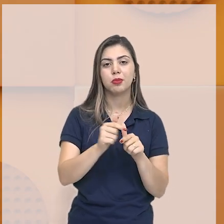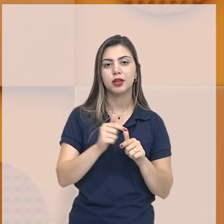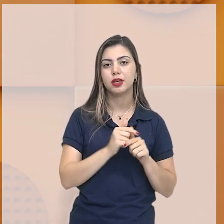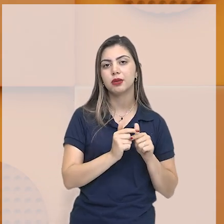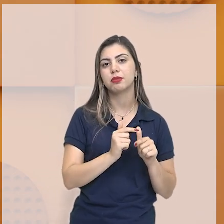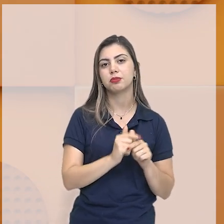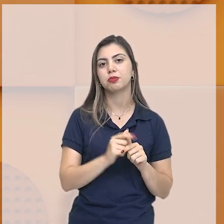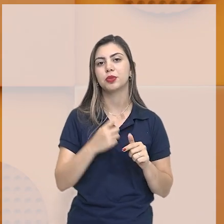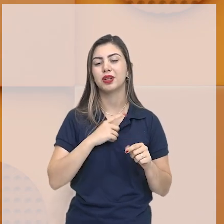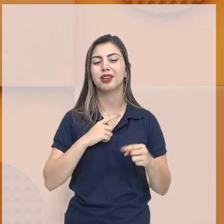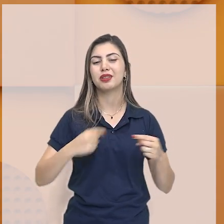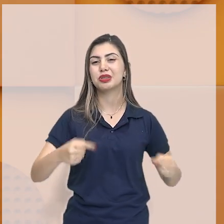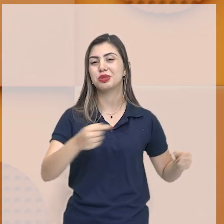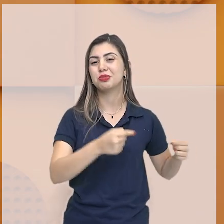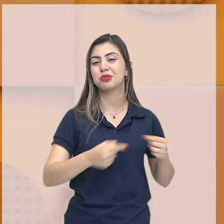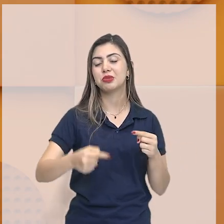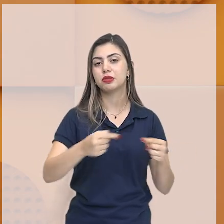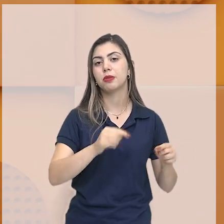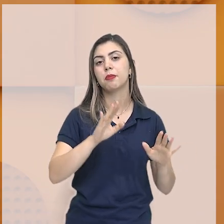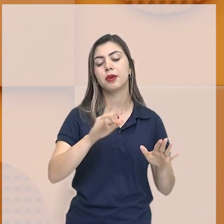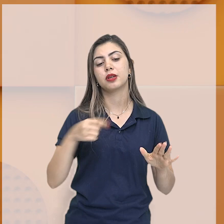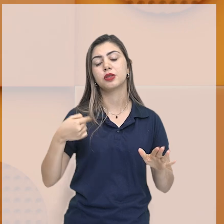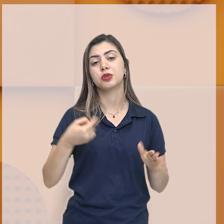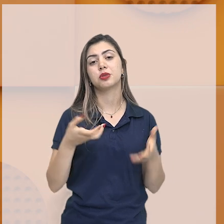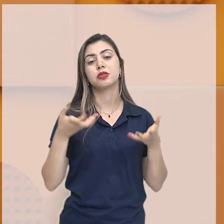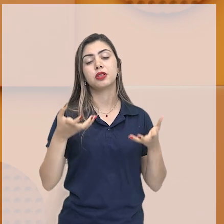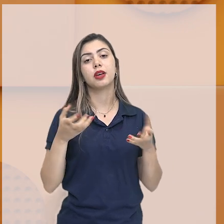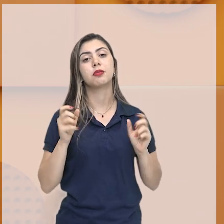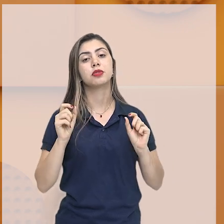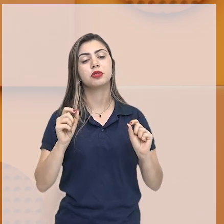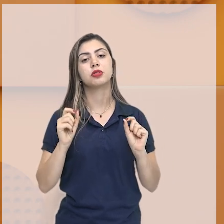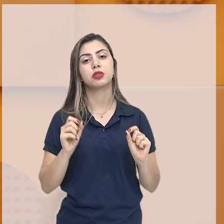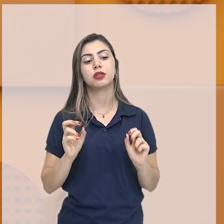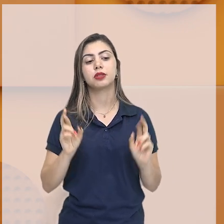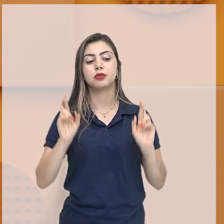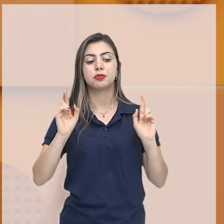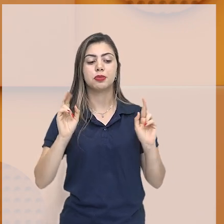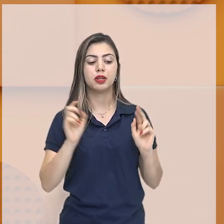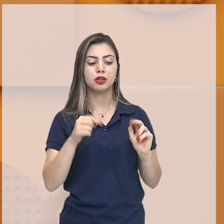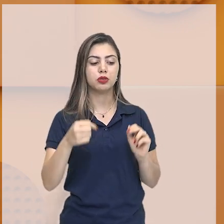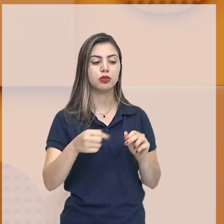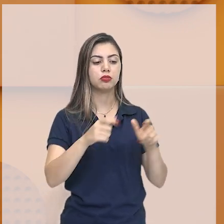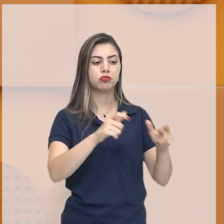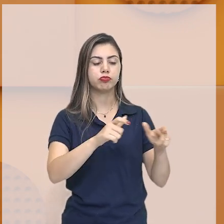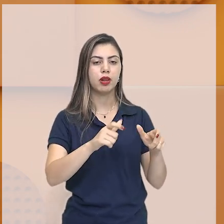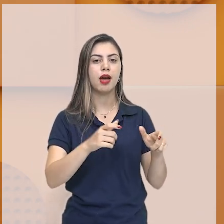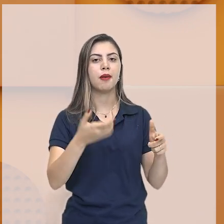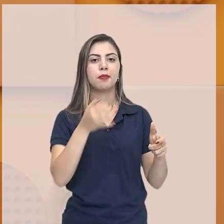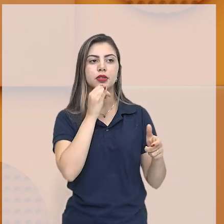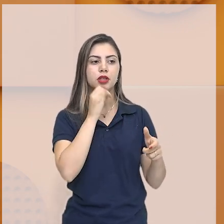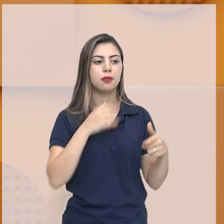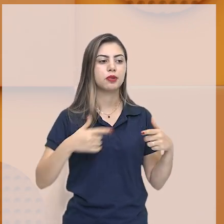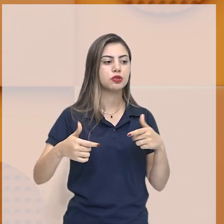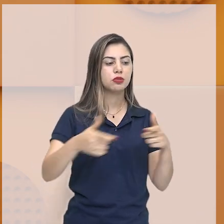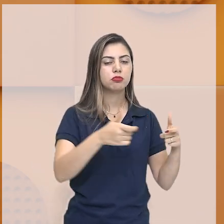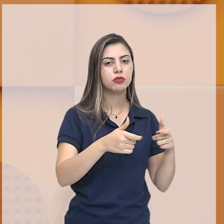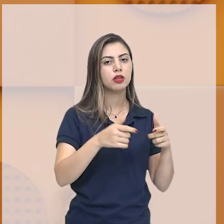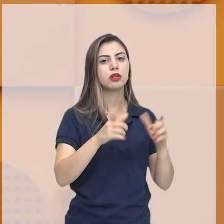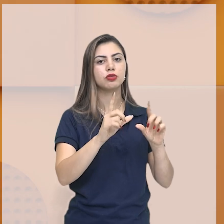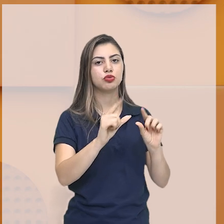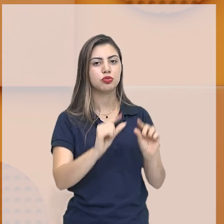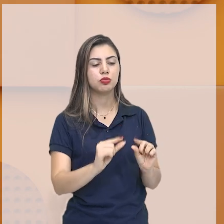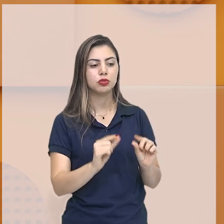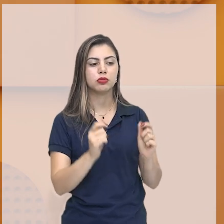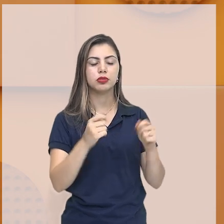né, sempre torce para que os conflitos eles se amenizem e que sejam